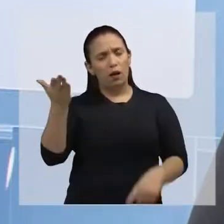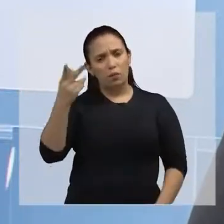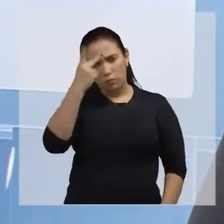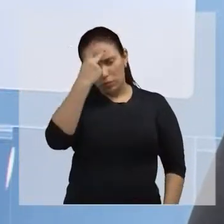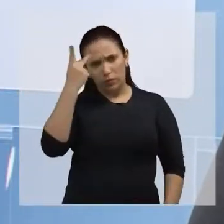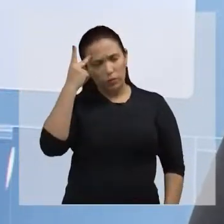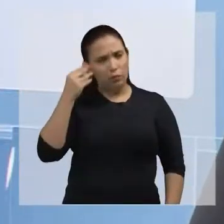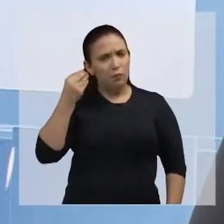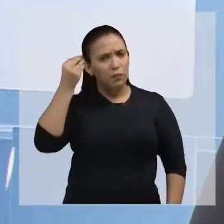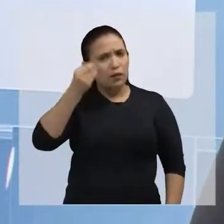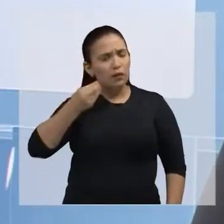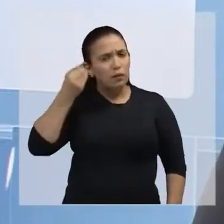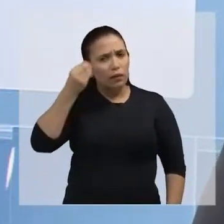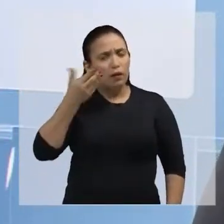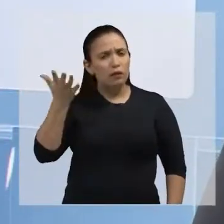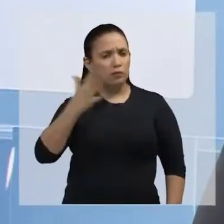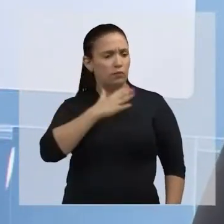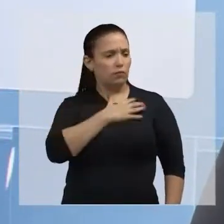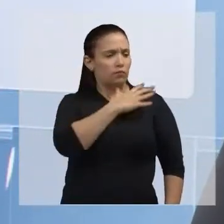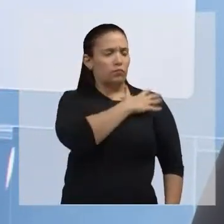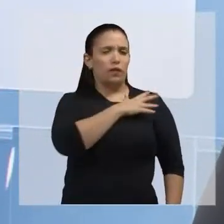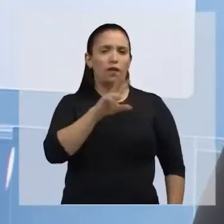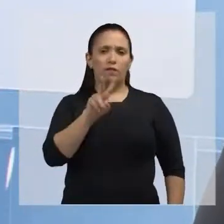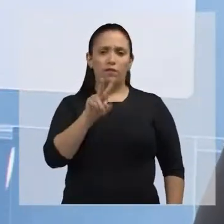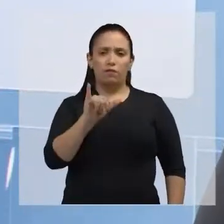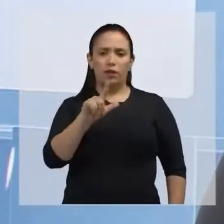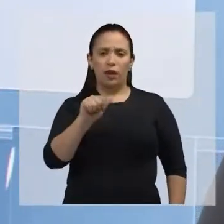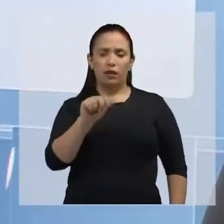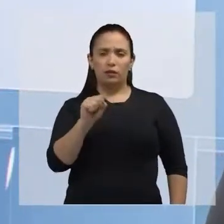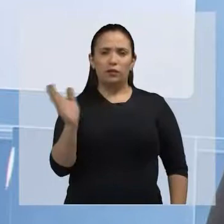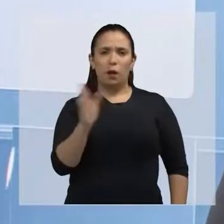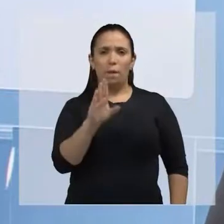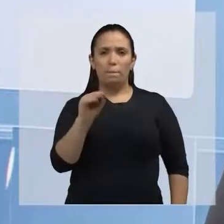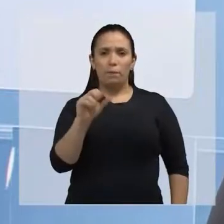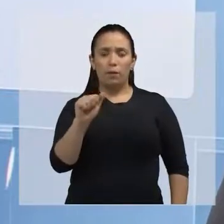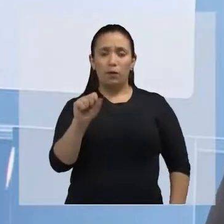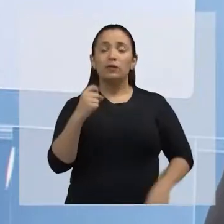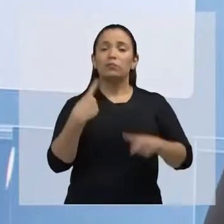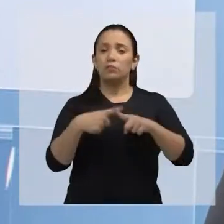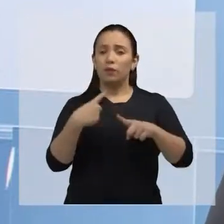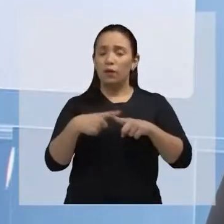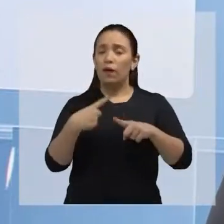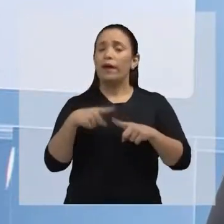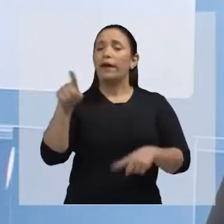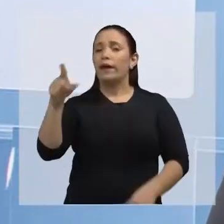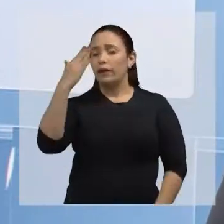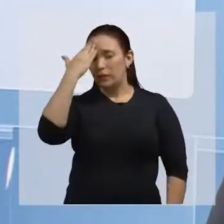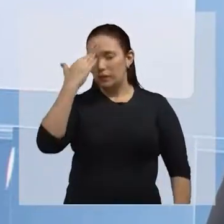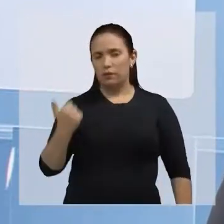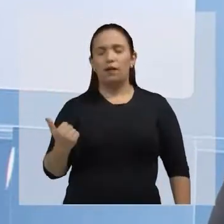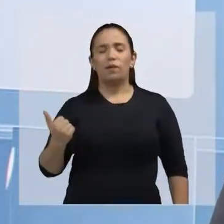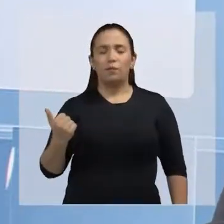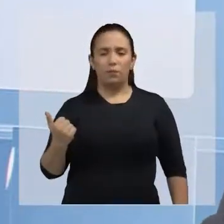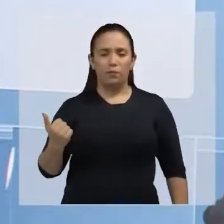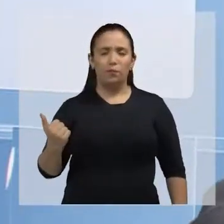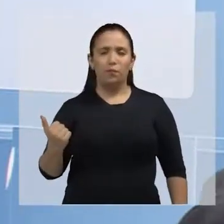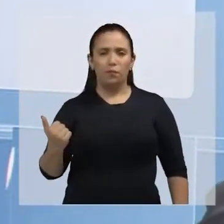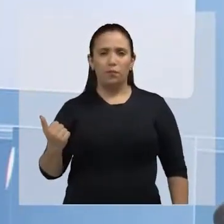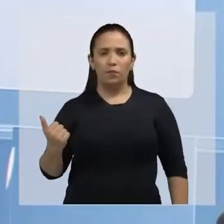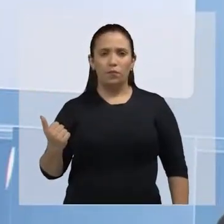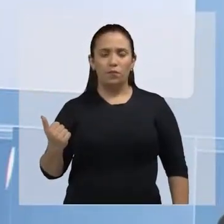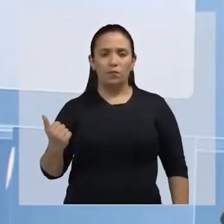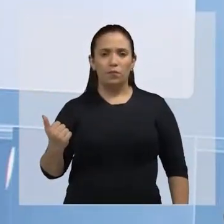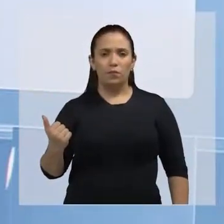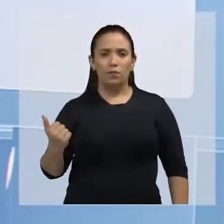experiente, com a consciência que tem o general Vilas Boas, deu essa declaração? Porque ele sabe que... E eu vou dizer por que é